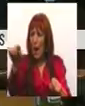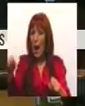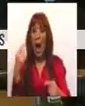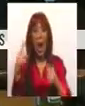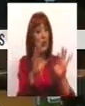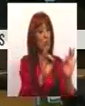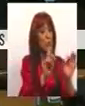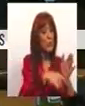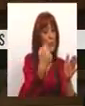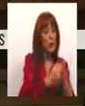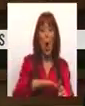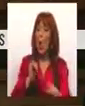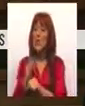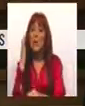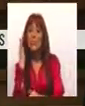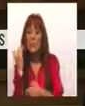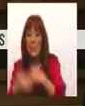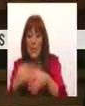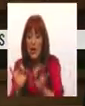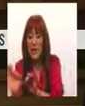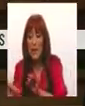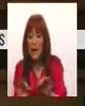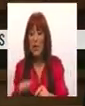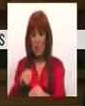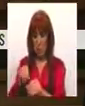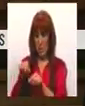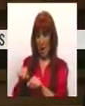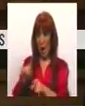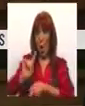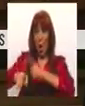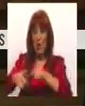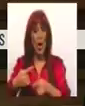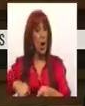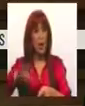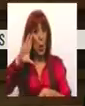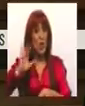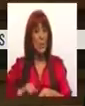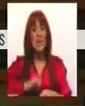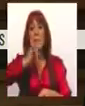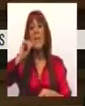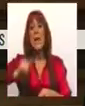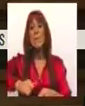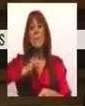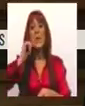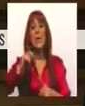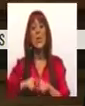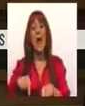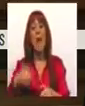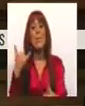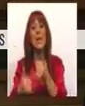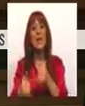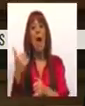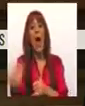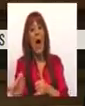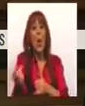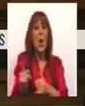estão tratados, outros estão em tratamento. Há solos em relação aos quais nós não sabemos ainda se tenham ou não riscos